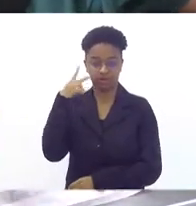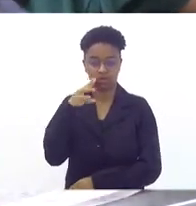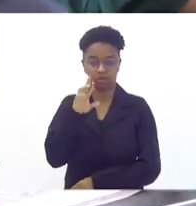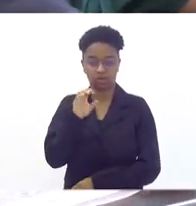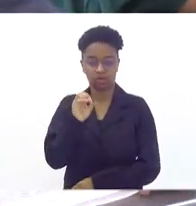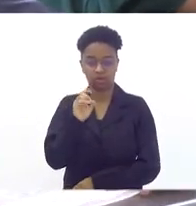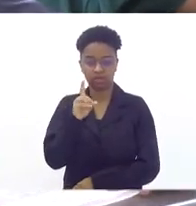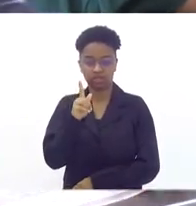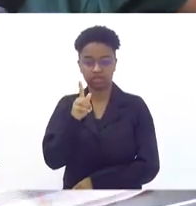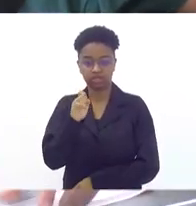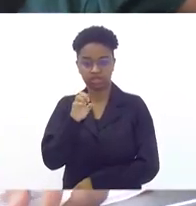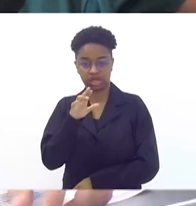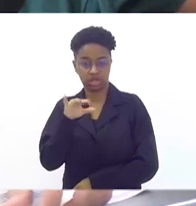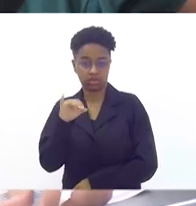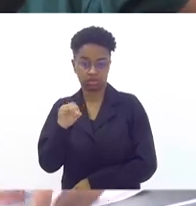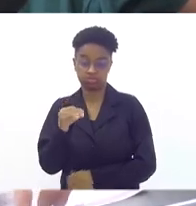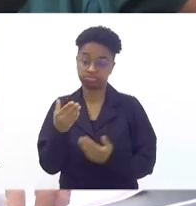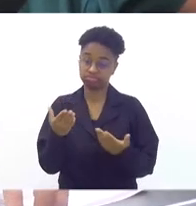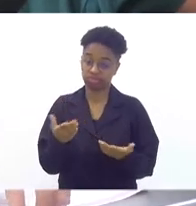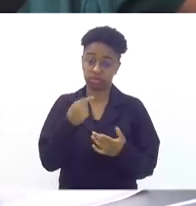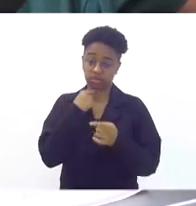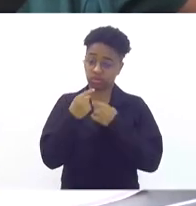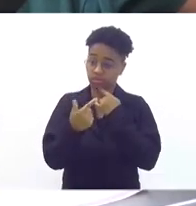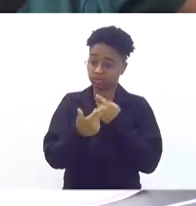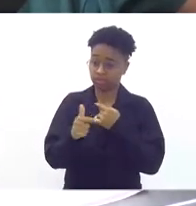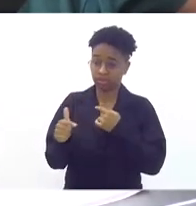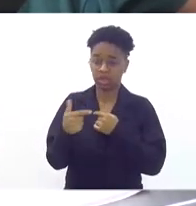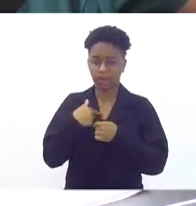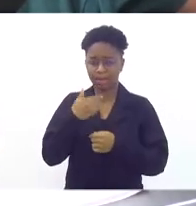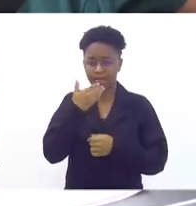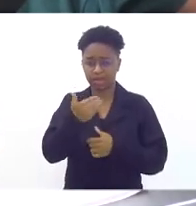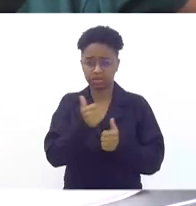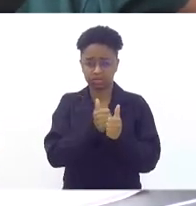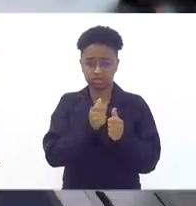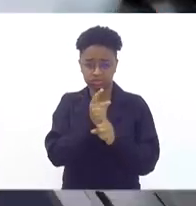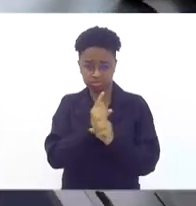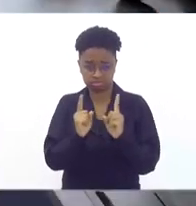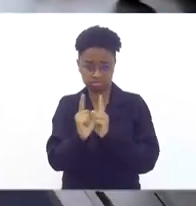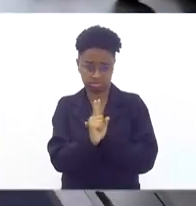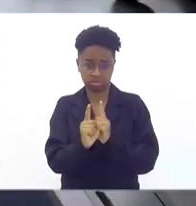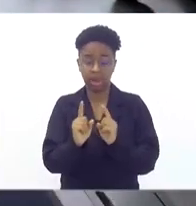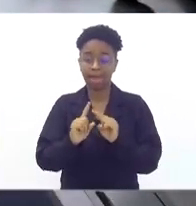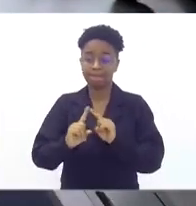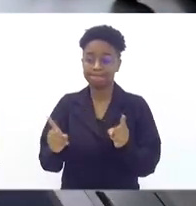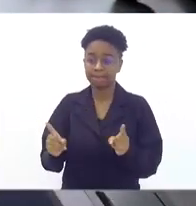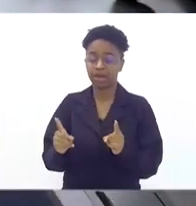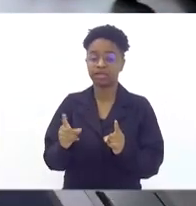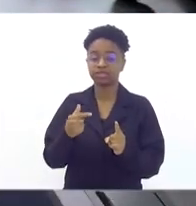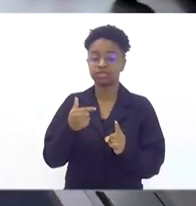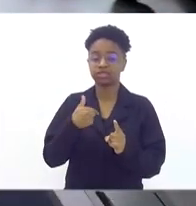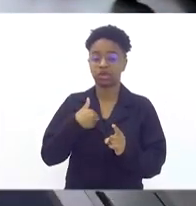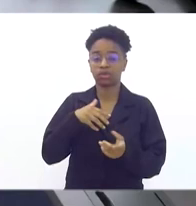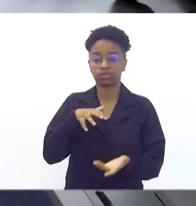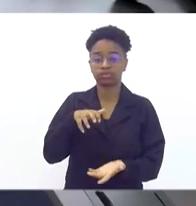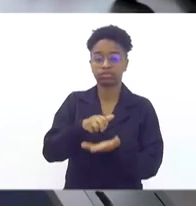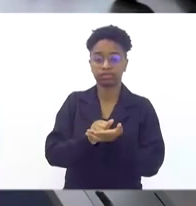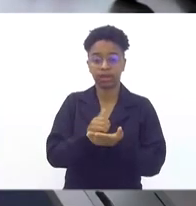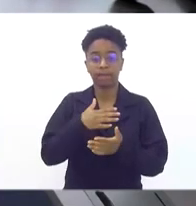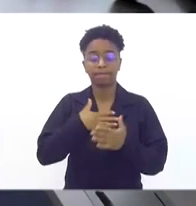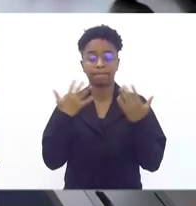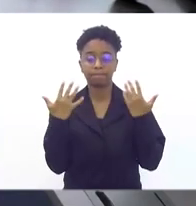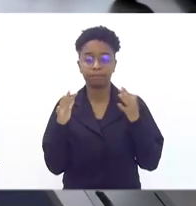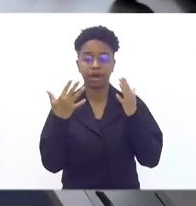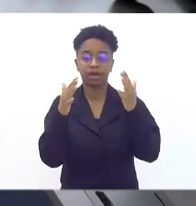é sem sombra de dúvidas quero deixar consignado Meus Parabéns ao Presidente